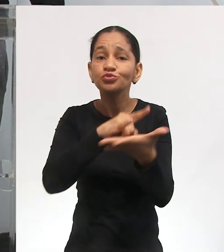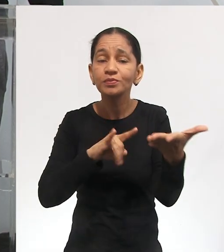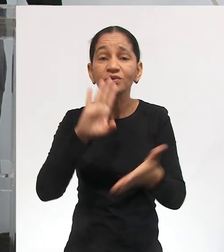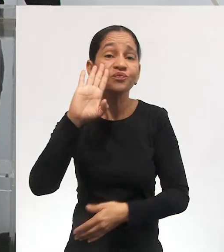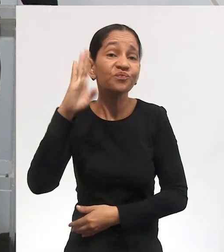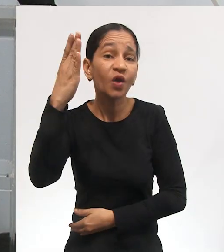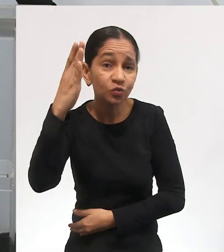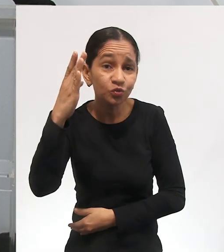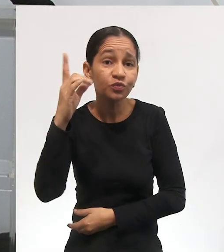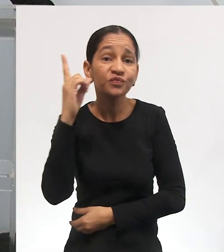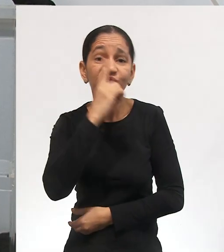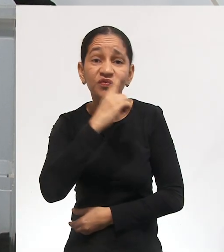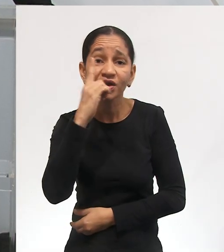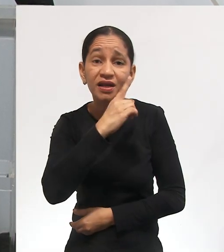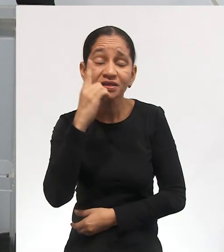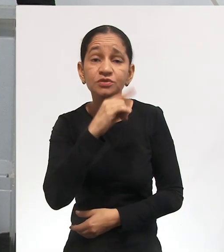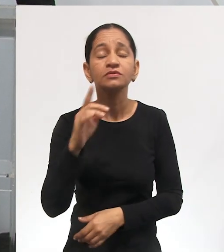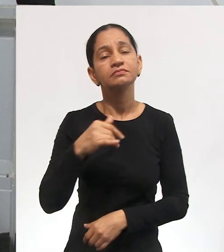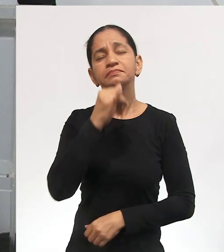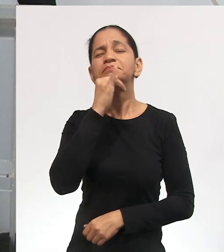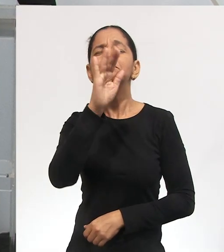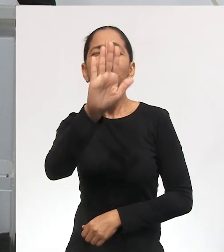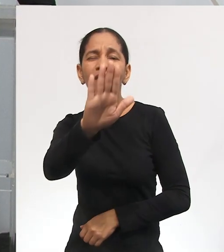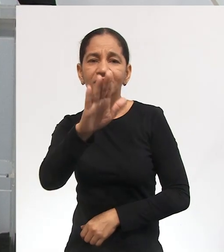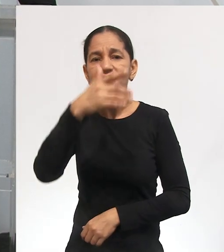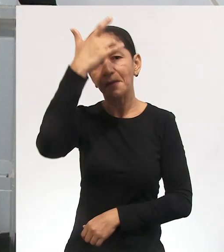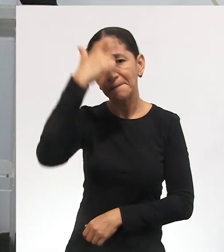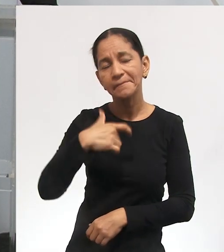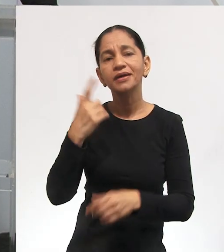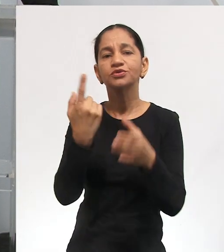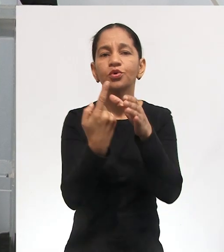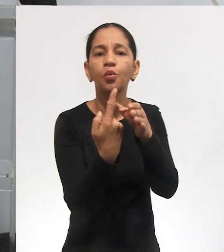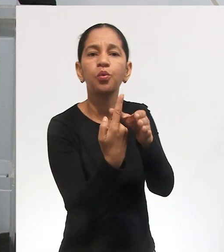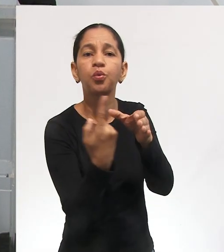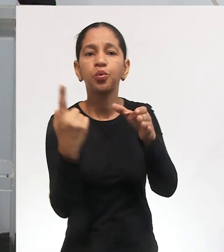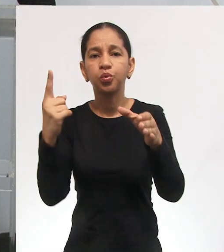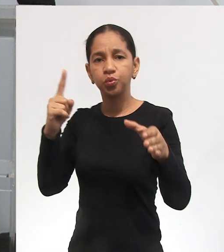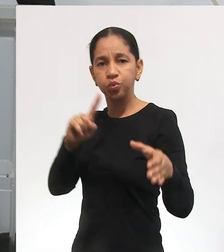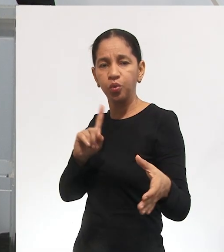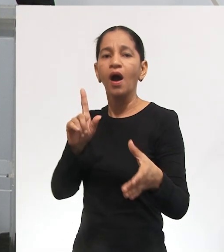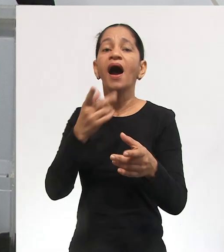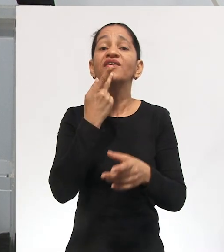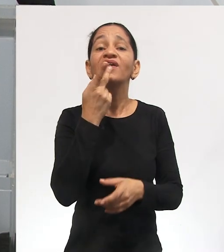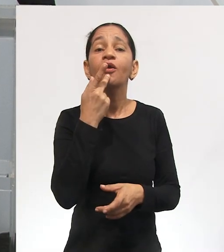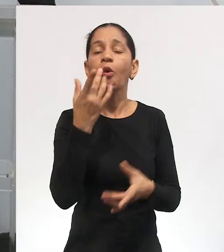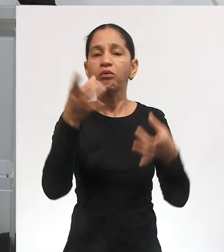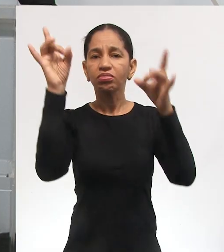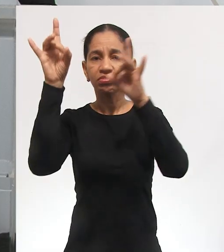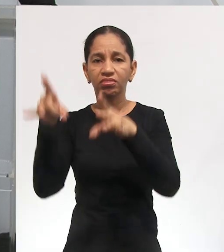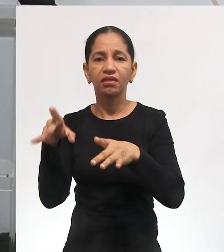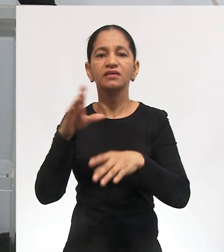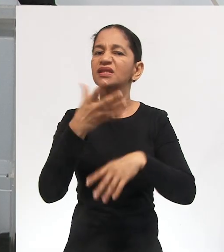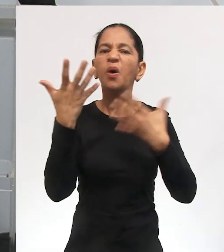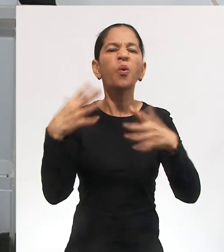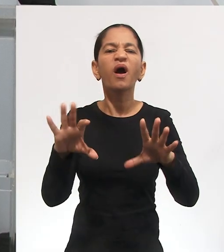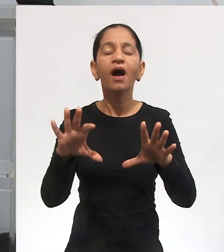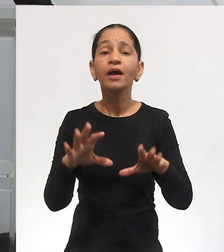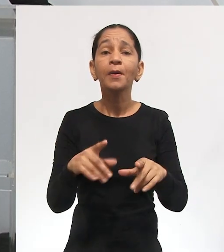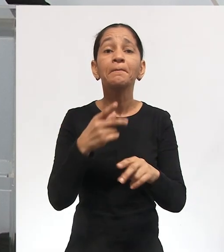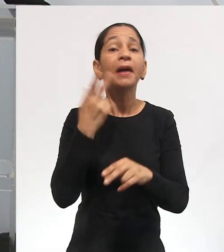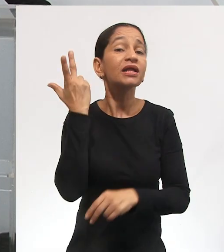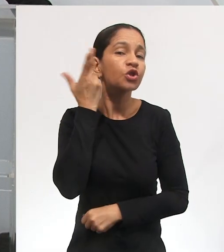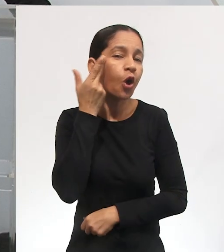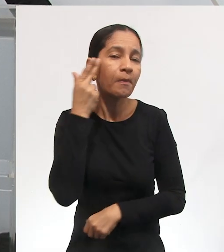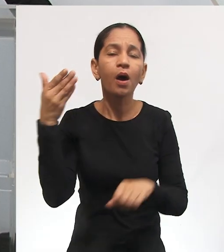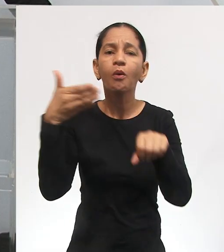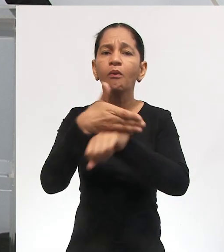falando daquele sócio que foi lá na junta comercial, registrou a sua retirada da sociedade, mas